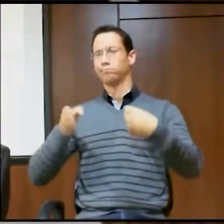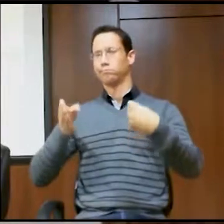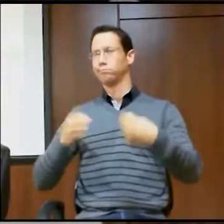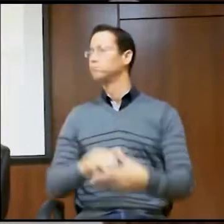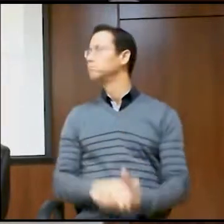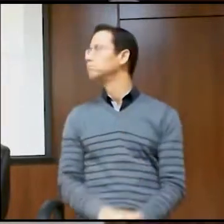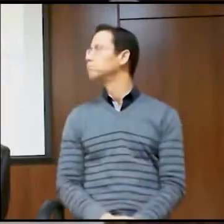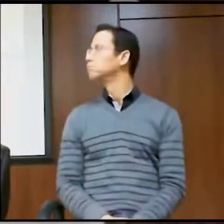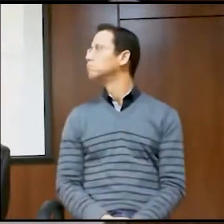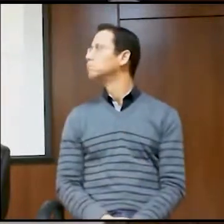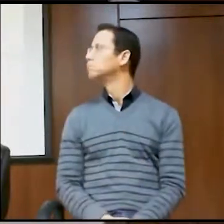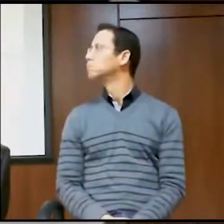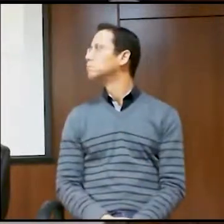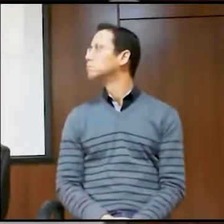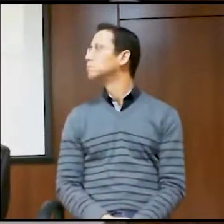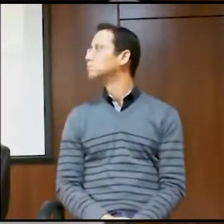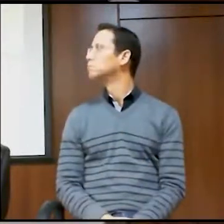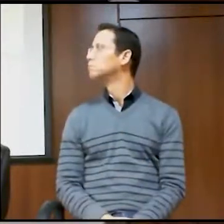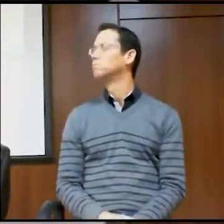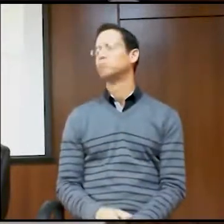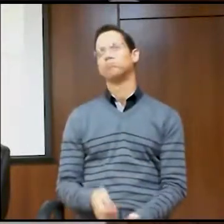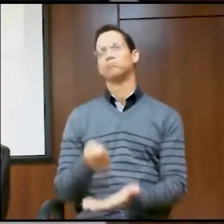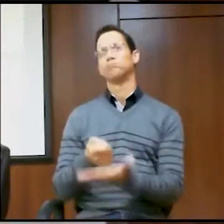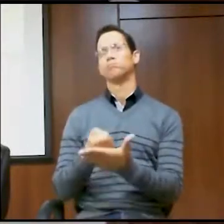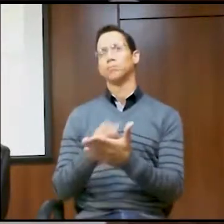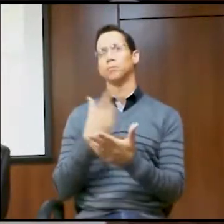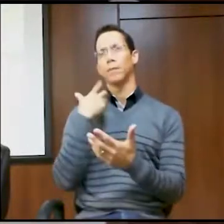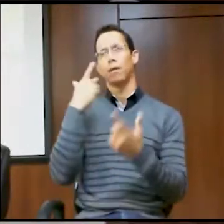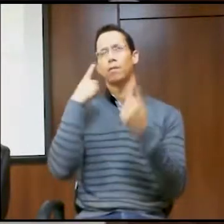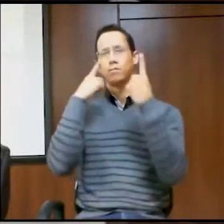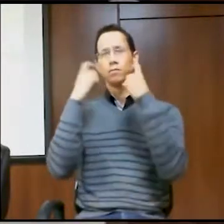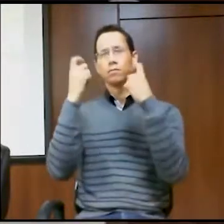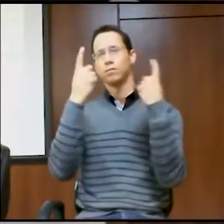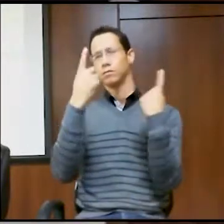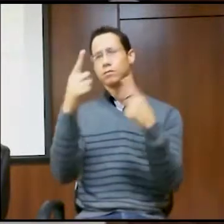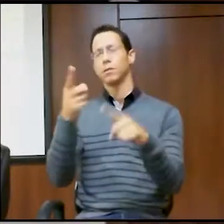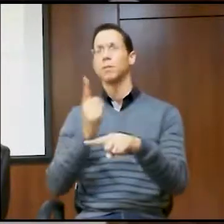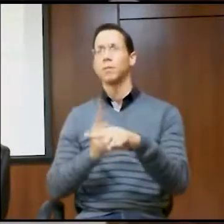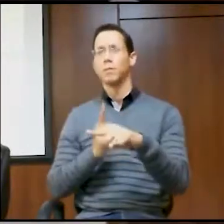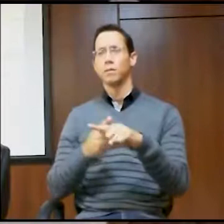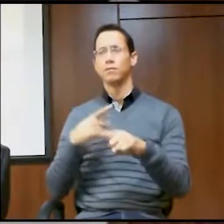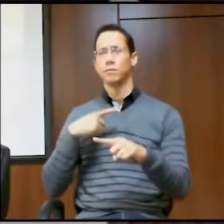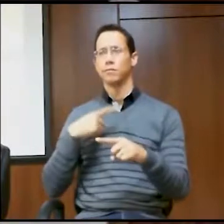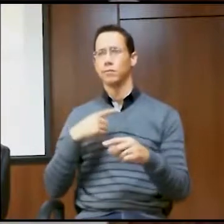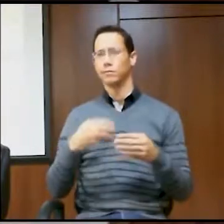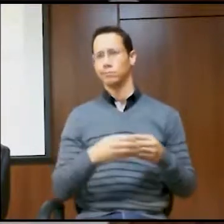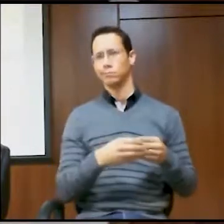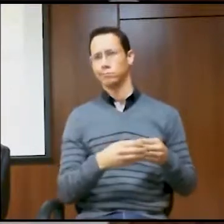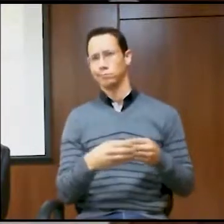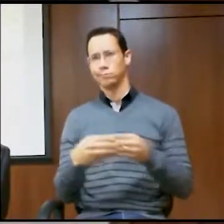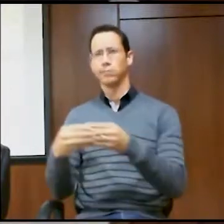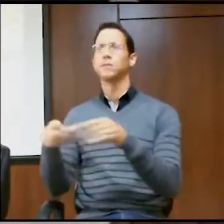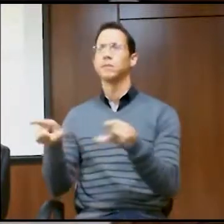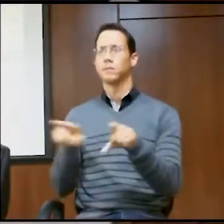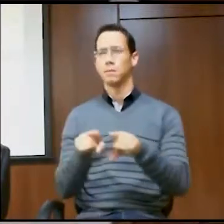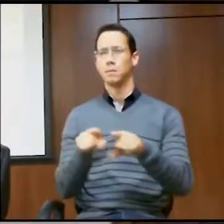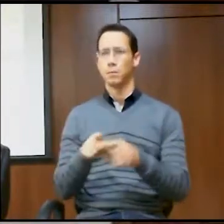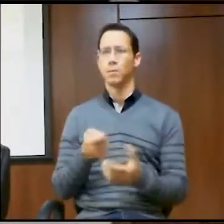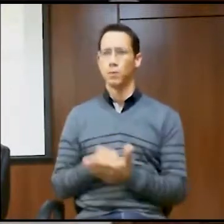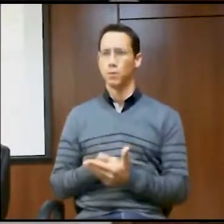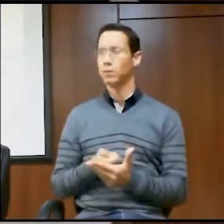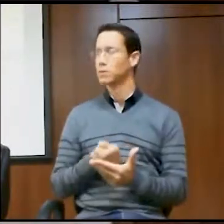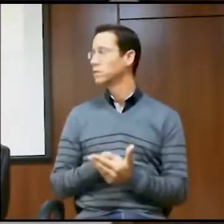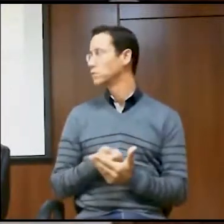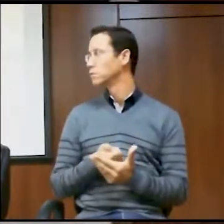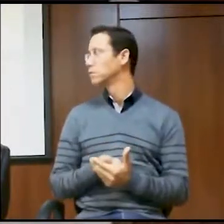Uma prisão arbitrária, uma situação de violência, né? Porque também houve várias conduções coercitivas, né?